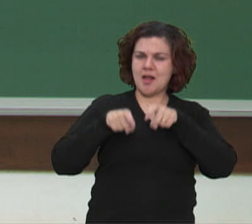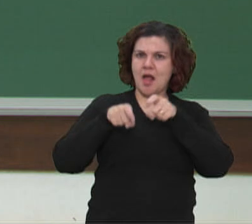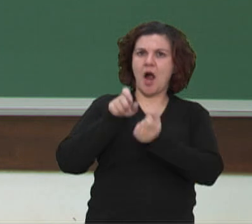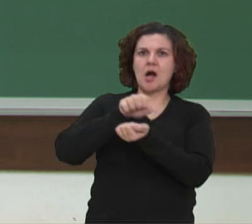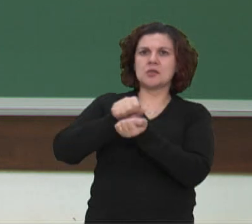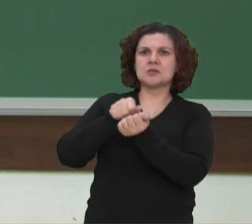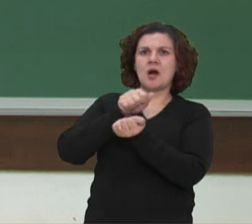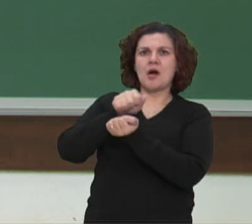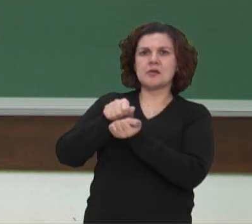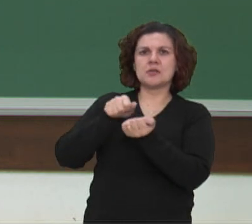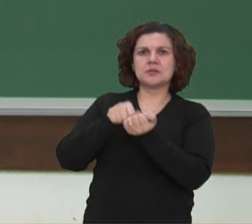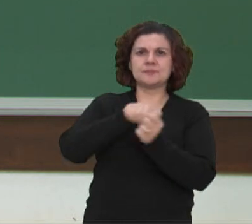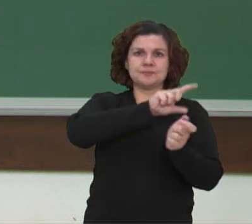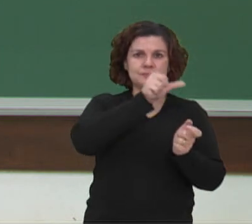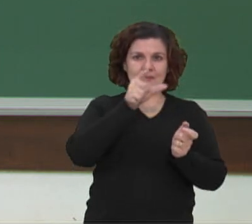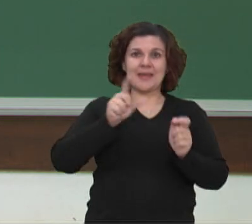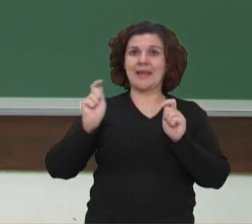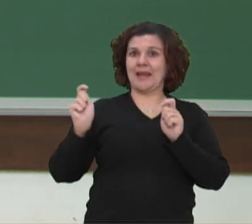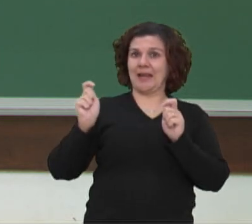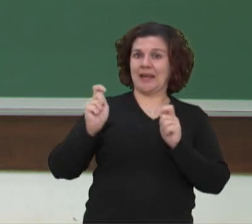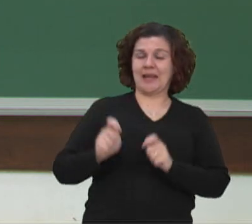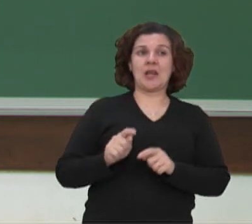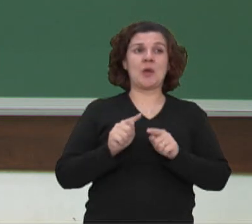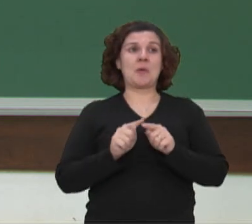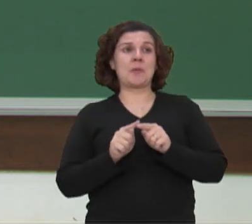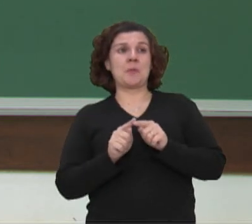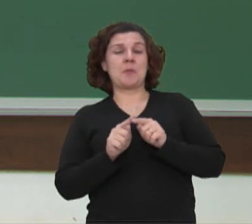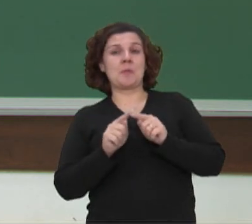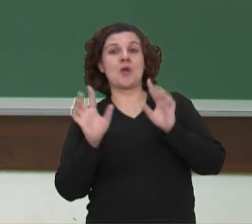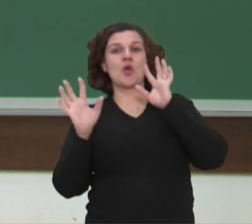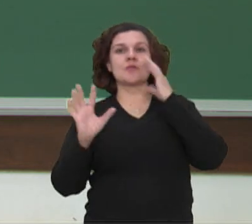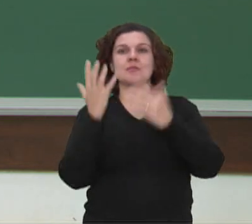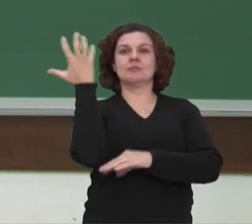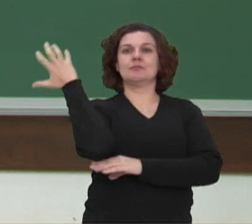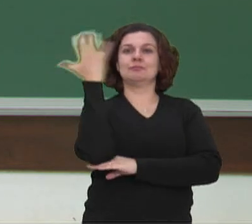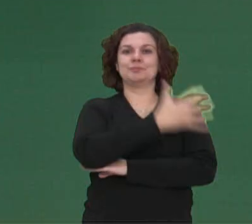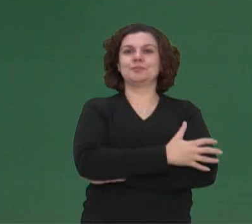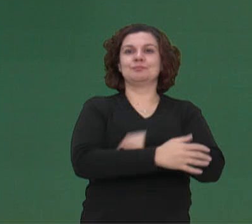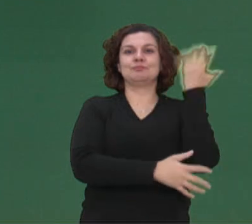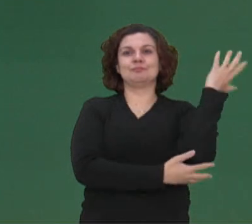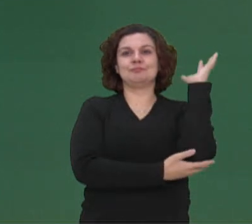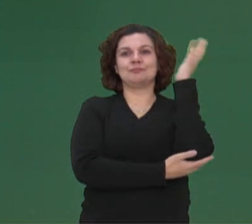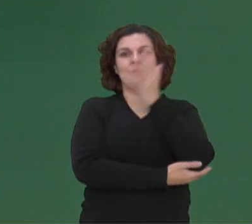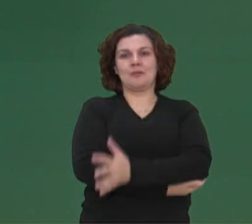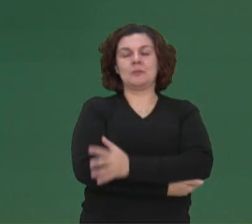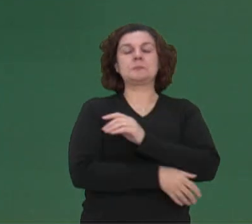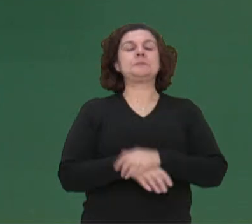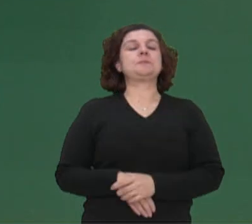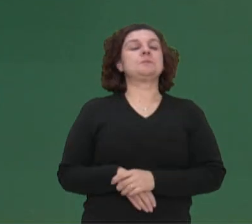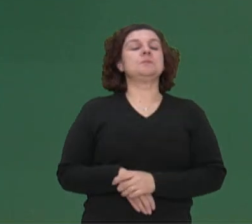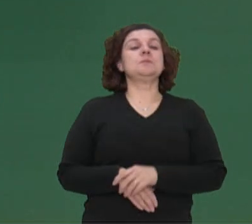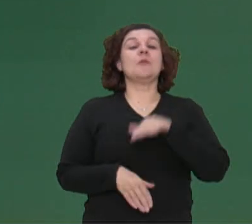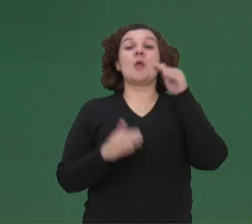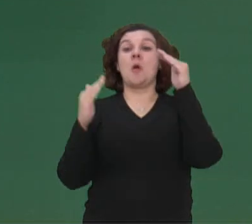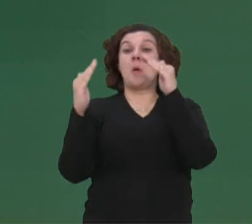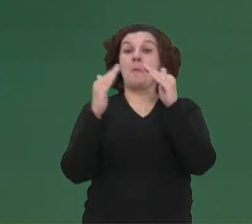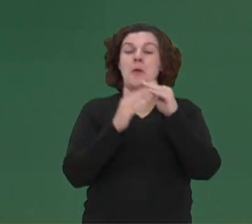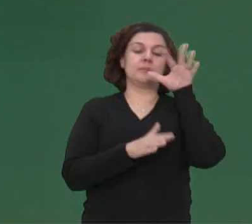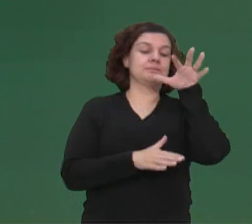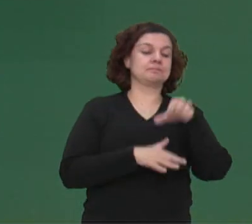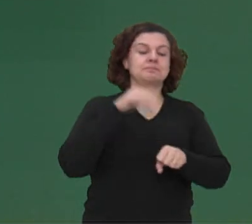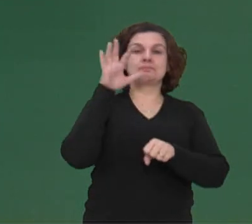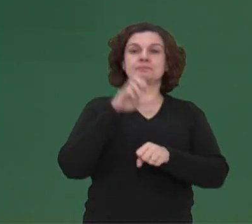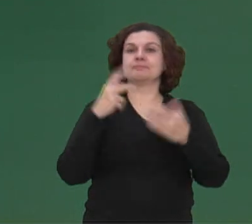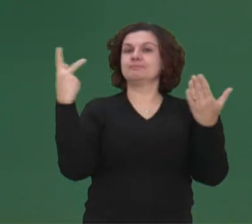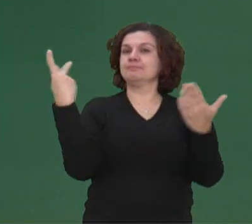ao sul do deserto do Saara. E o que aconteceu? Desmatamento, formas de ocupação irregular